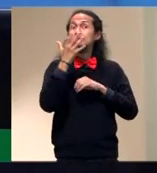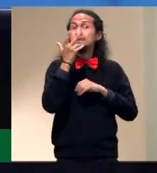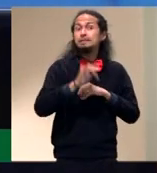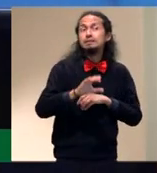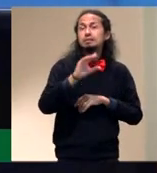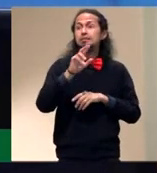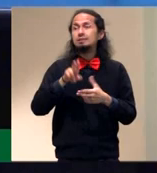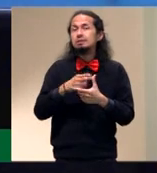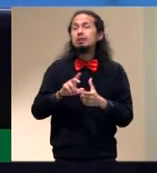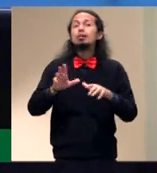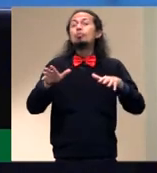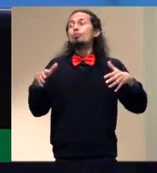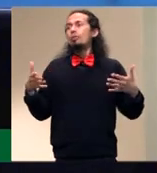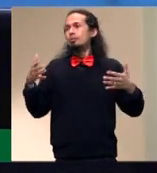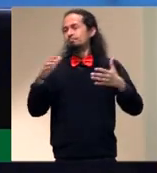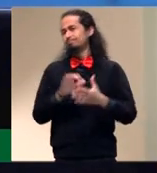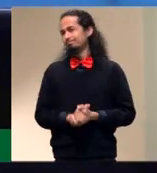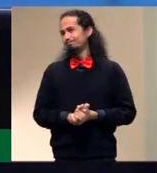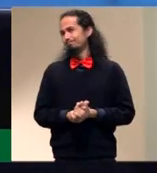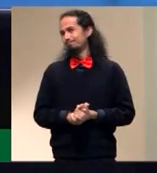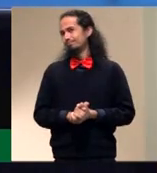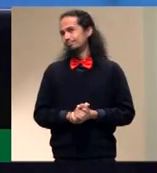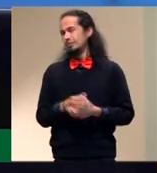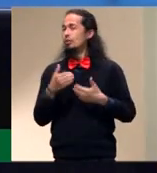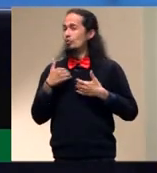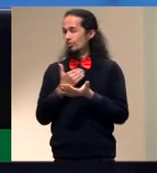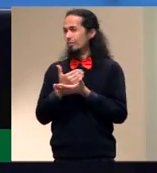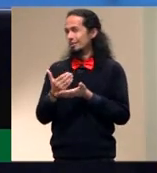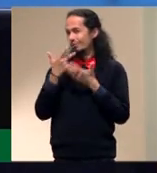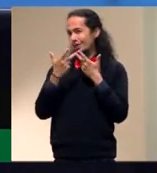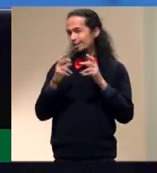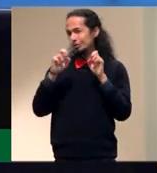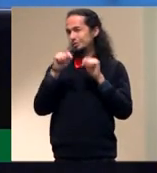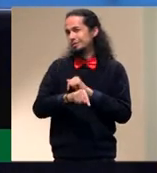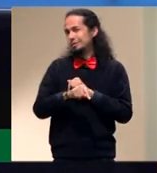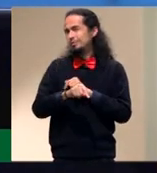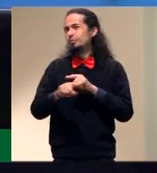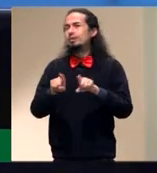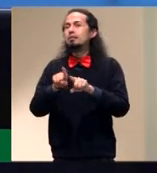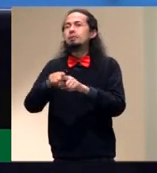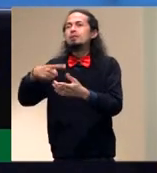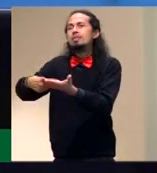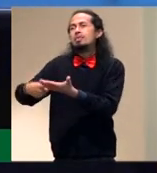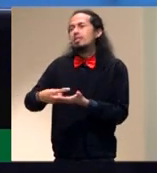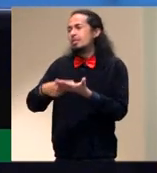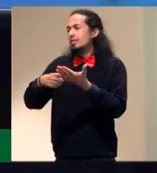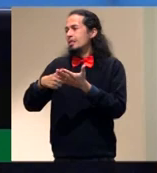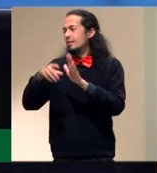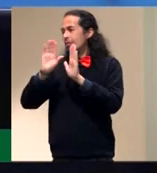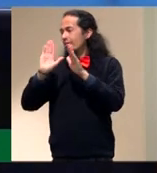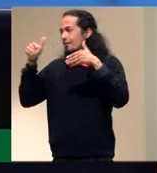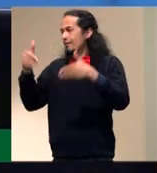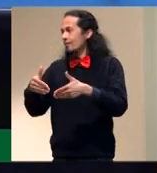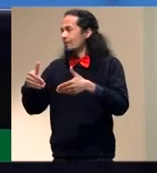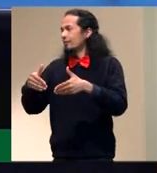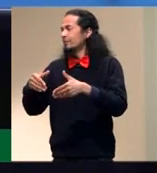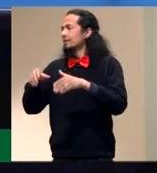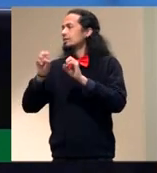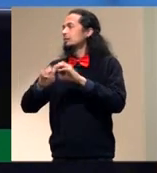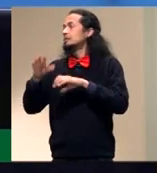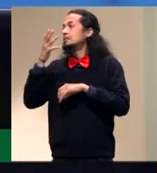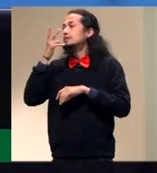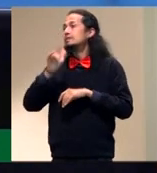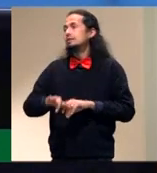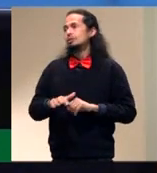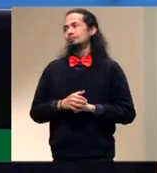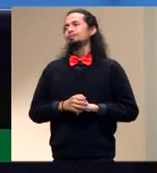entrar no ponto, né, e a questão da demarcação da especificidade da educação infantil. Para além disso ser quase que